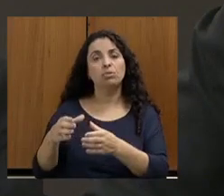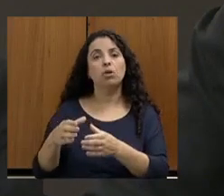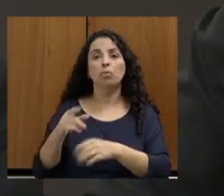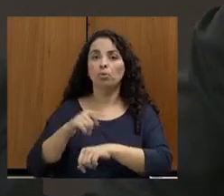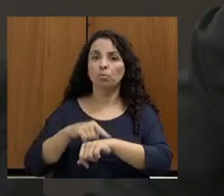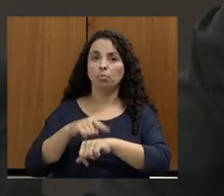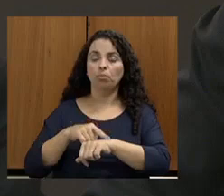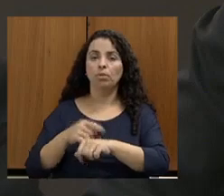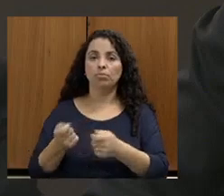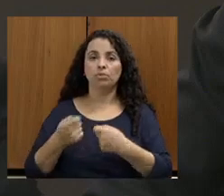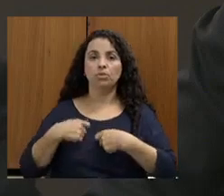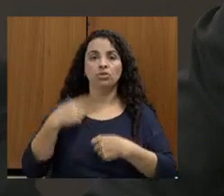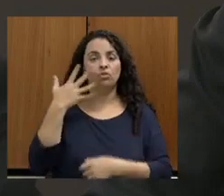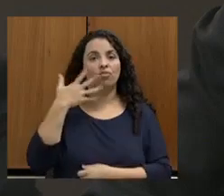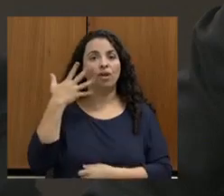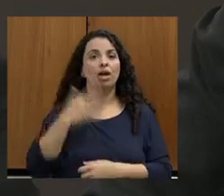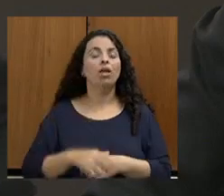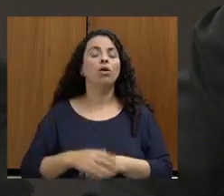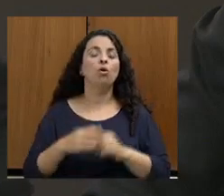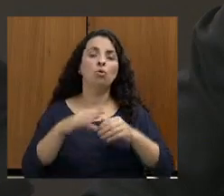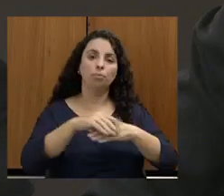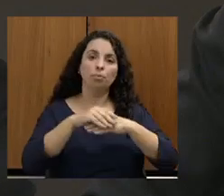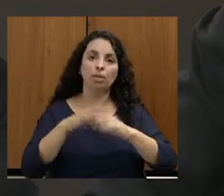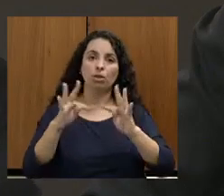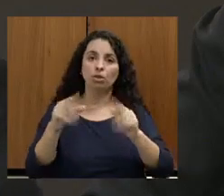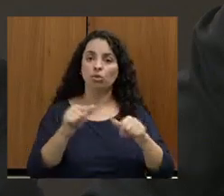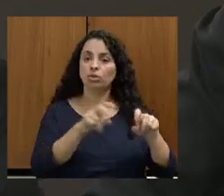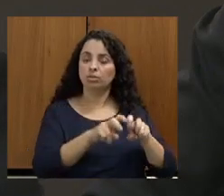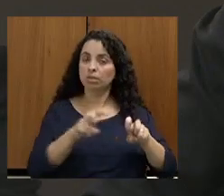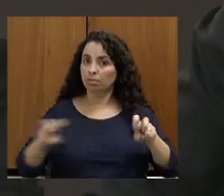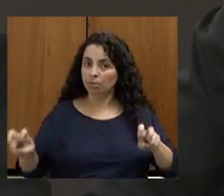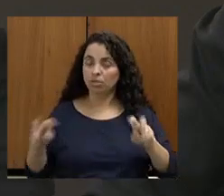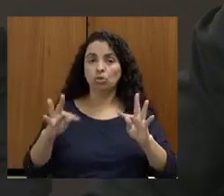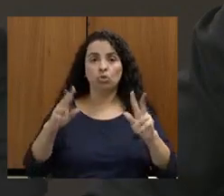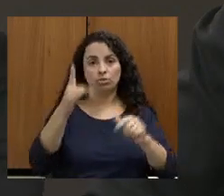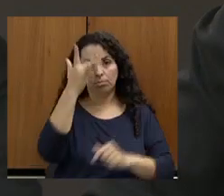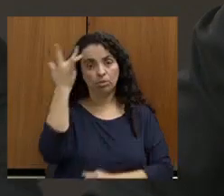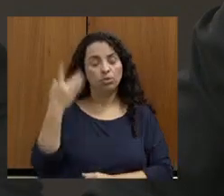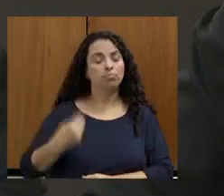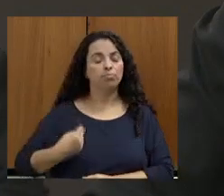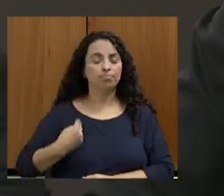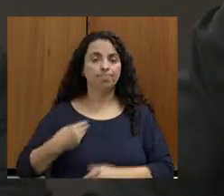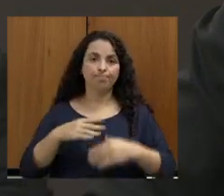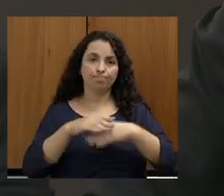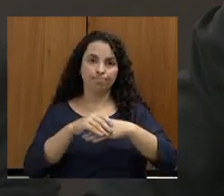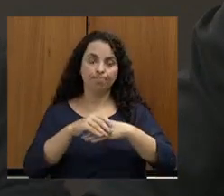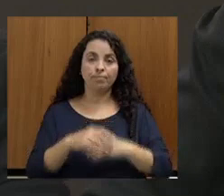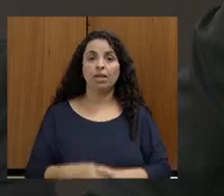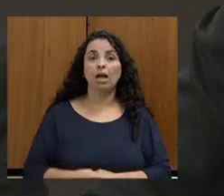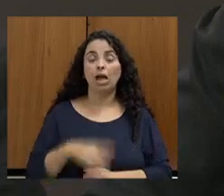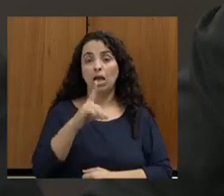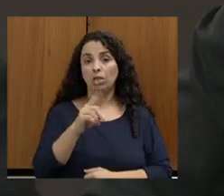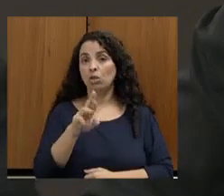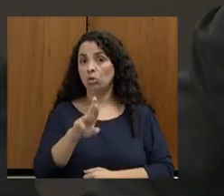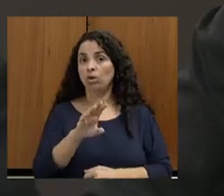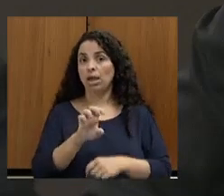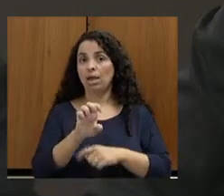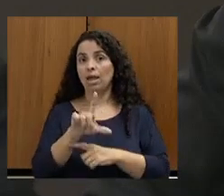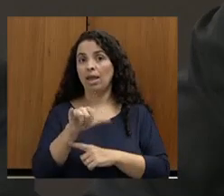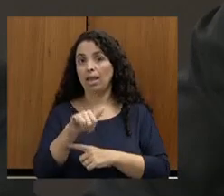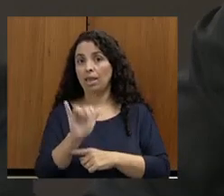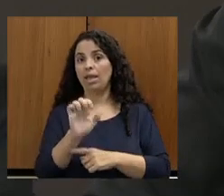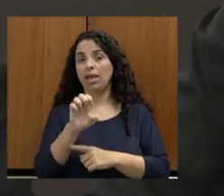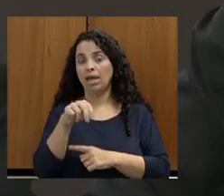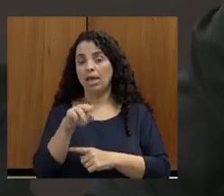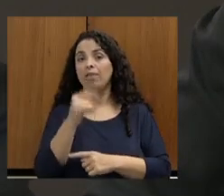cumprimentar os demais membros da mesa, cumprimentar todos aqui presentes. Bom, como a doutora Eliane bem disse, eu quero só fazer